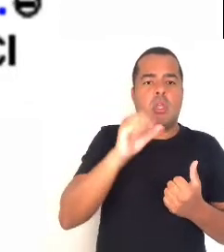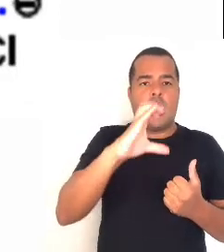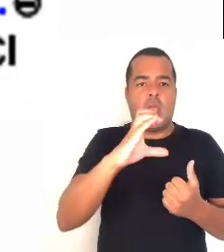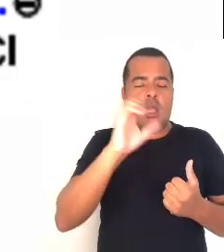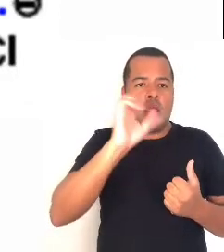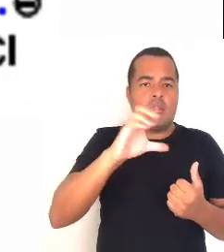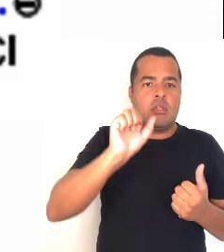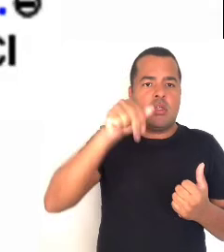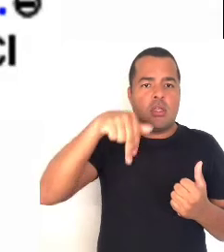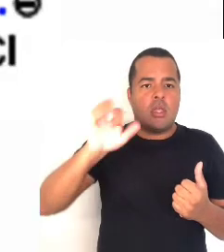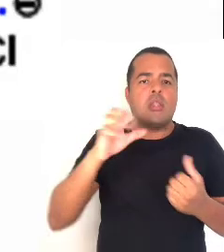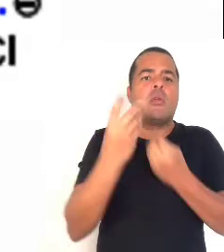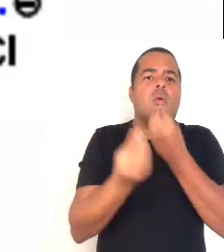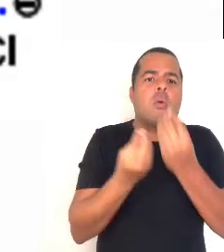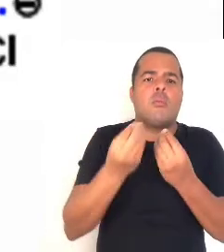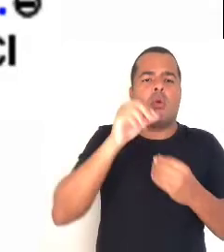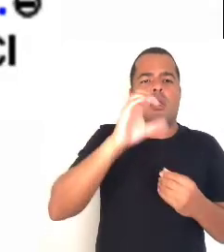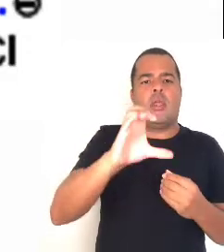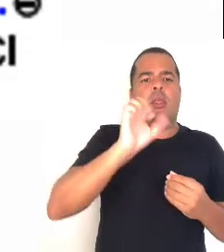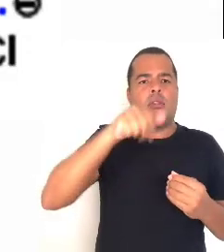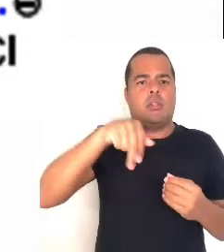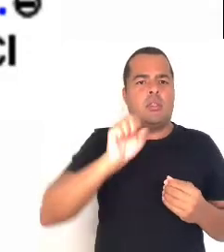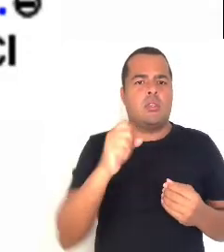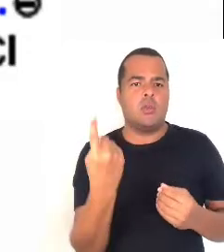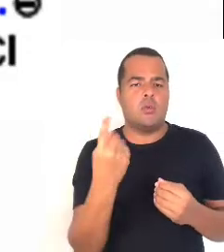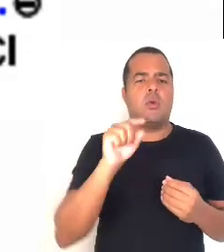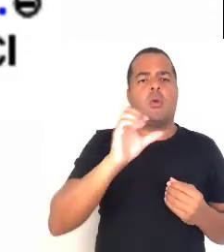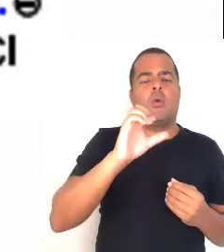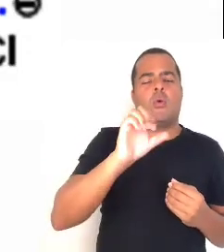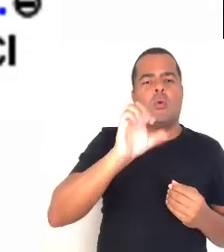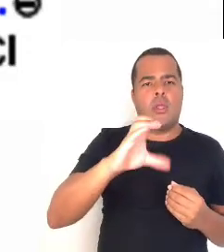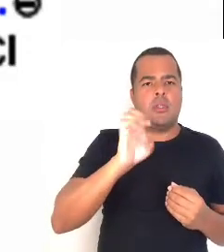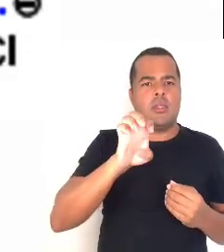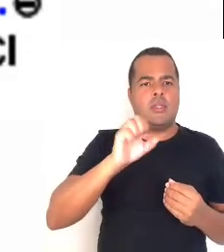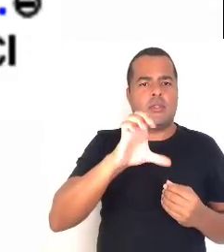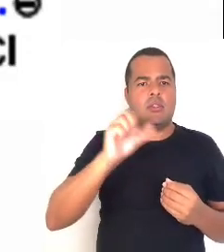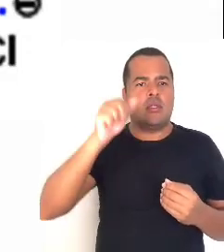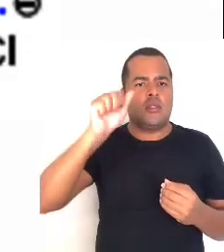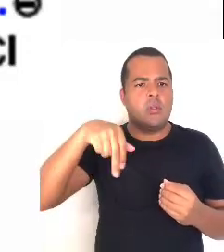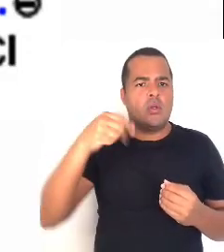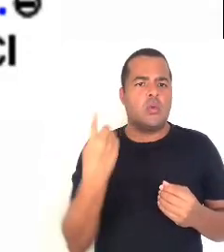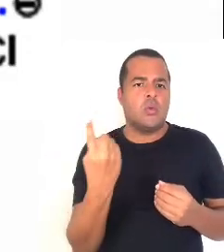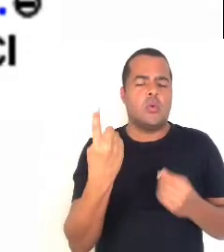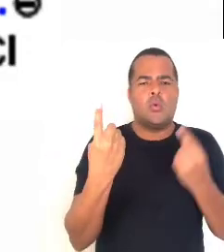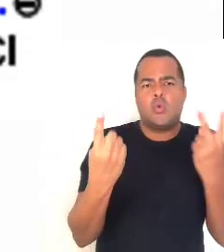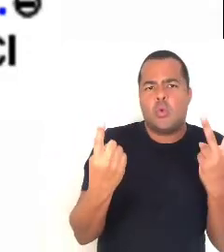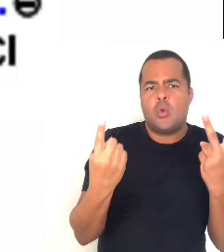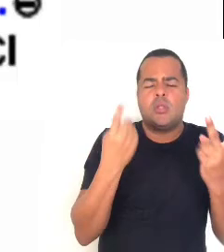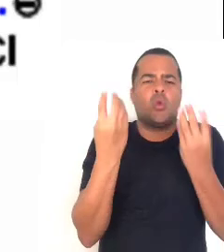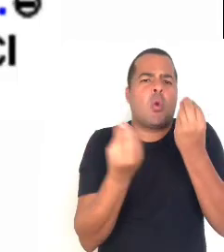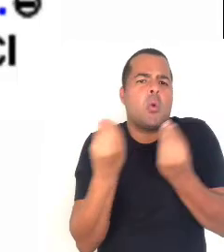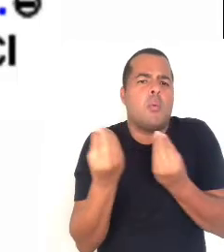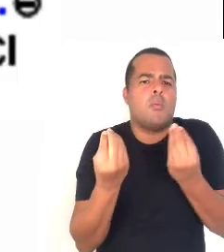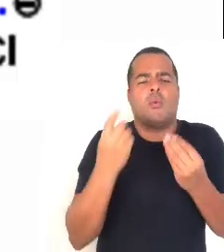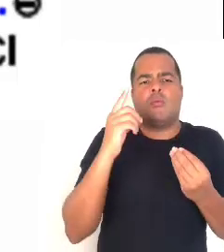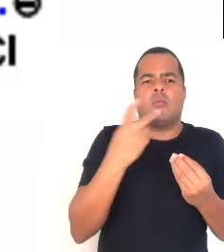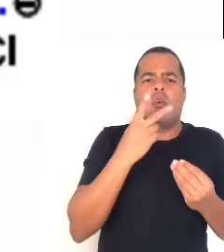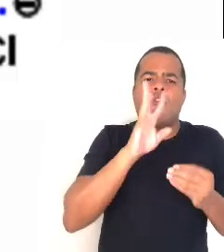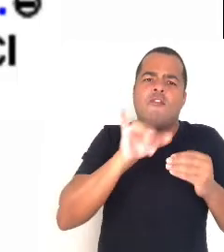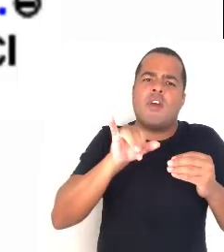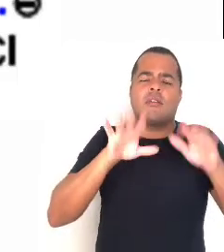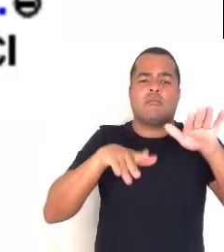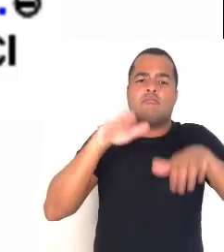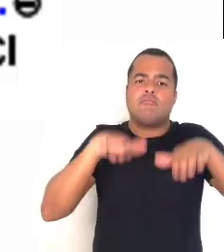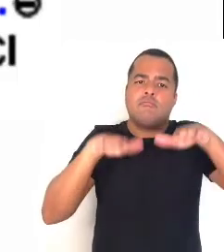substituição nucleofílica, SN, a gente classifica elas em SN1 ou SN2. E aí, quando eu me refiro a SN1 e SN2, vai